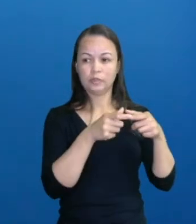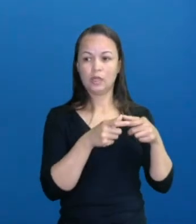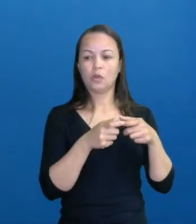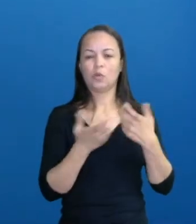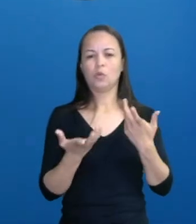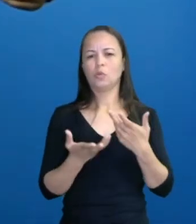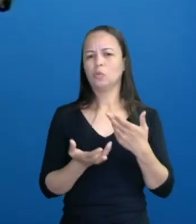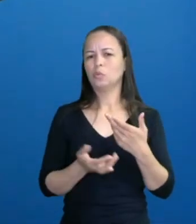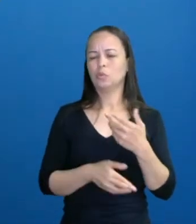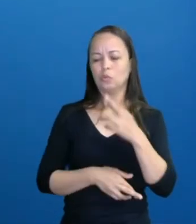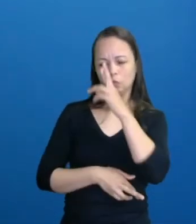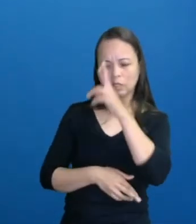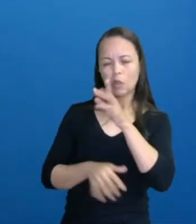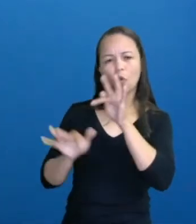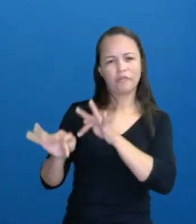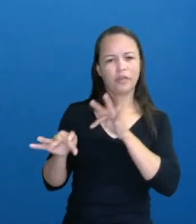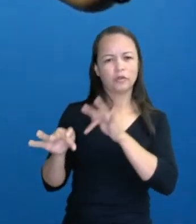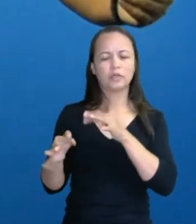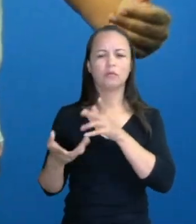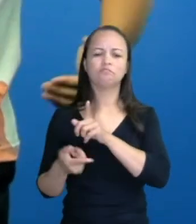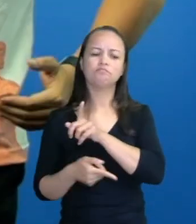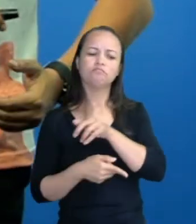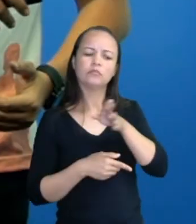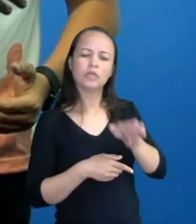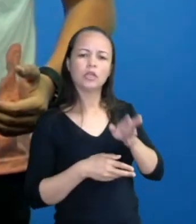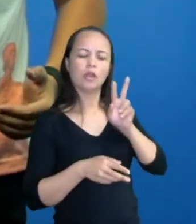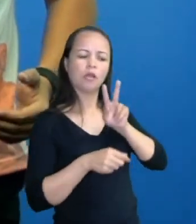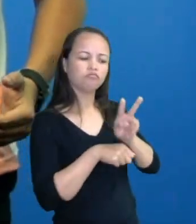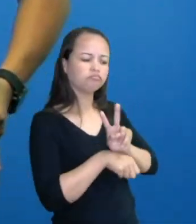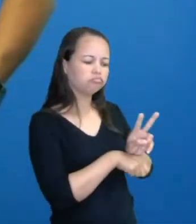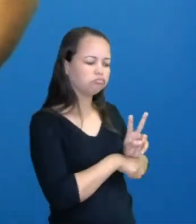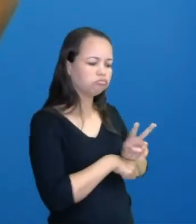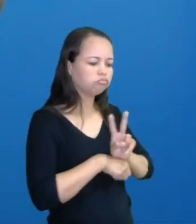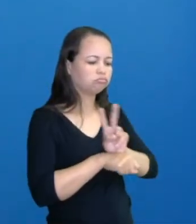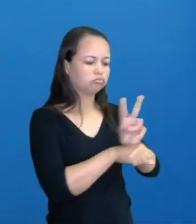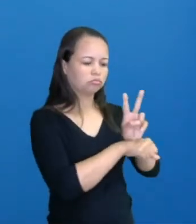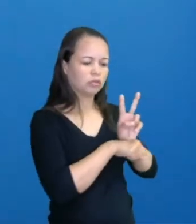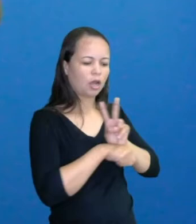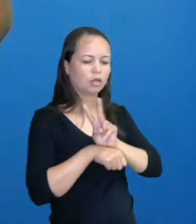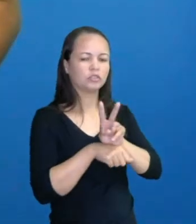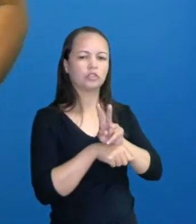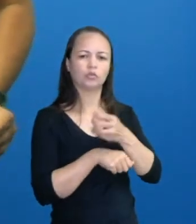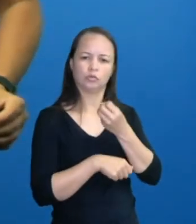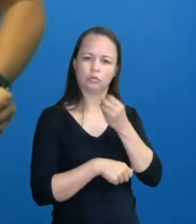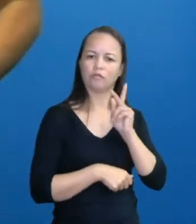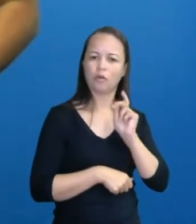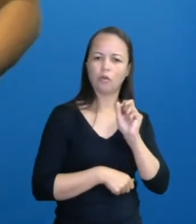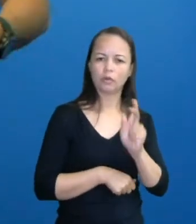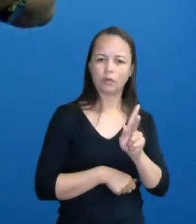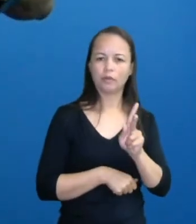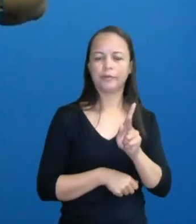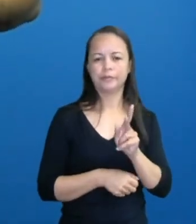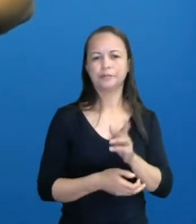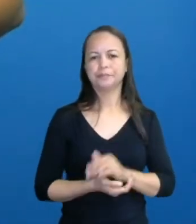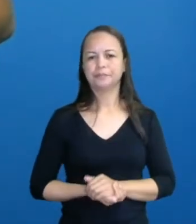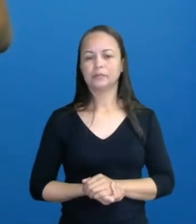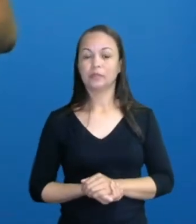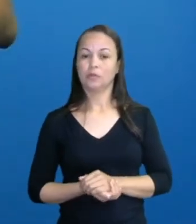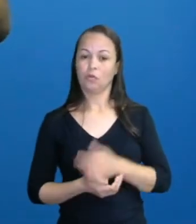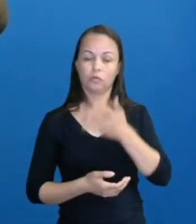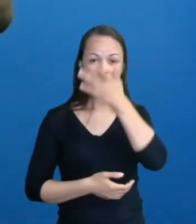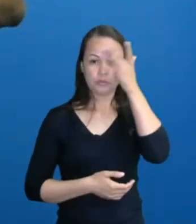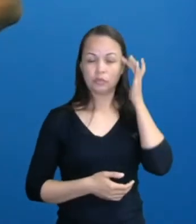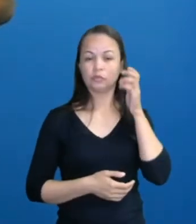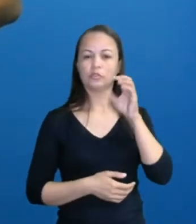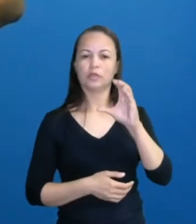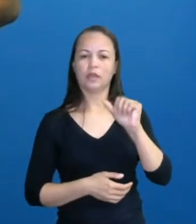senhor, ele de vez em quando ia vistoriar, ia fazer a fiscalização para saber se tudo estava de ok, com os cavalheiros também,